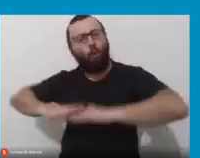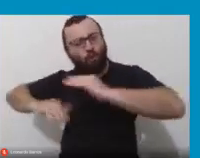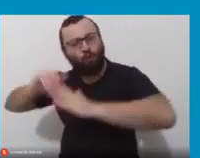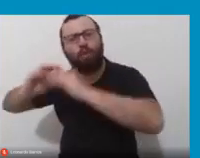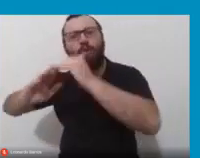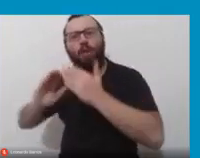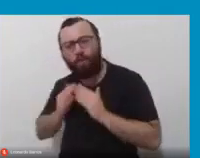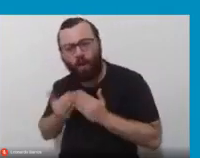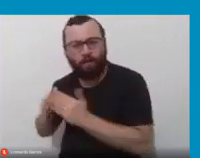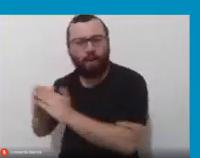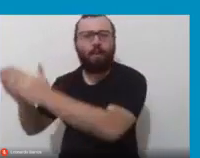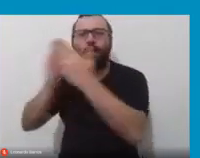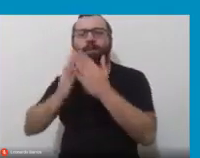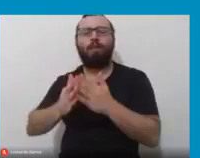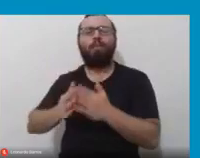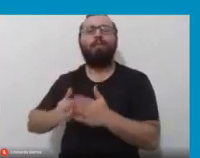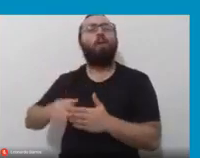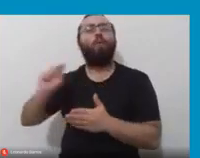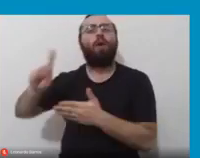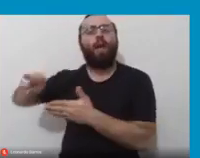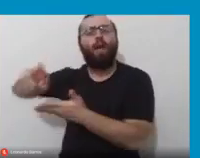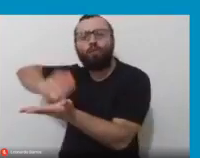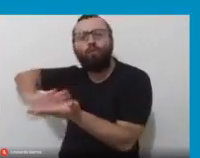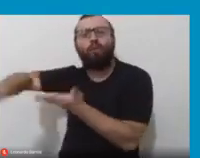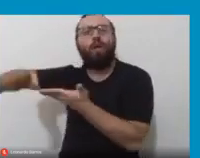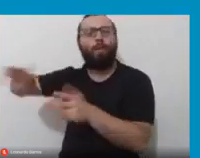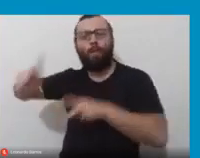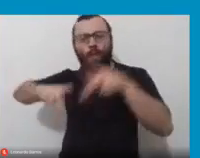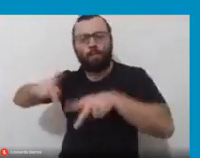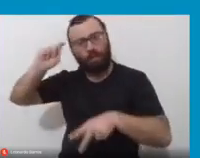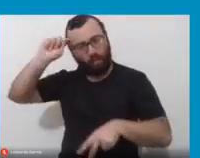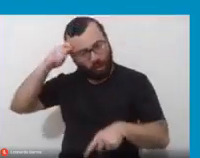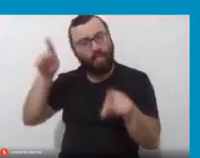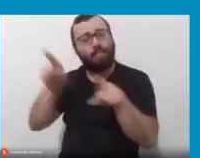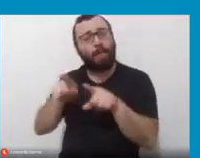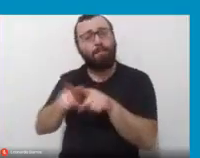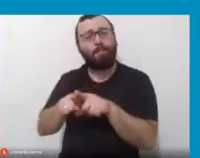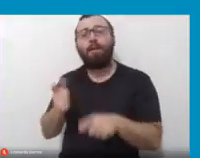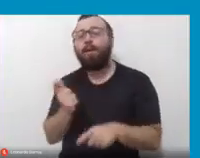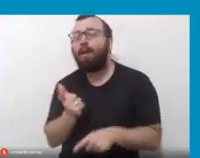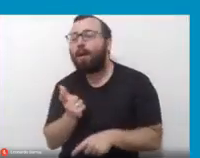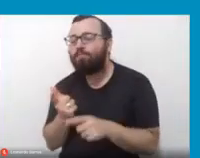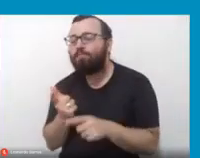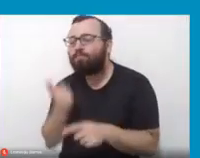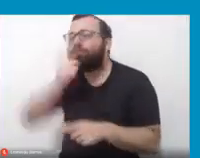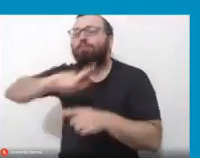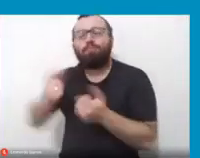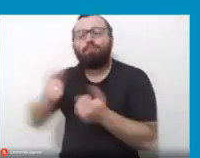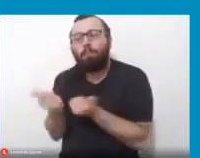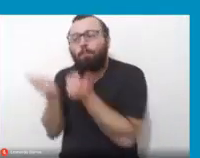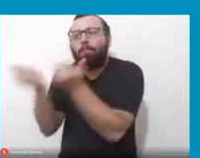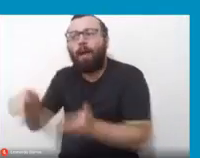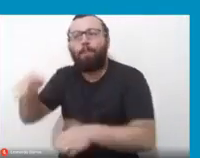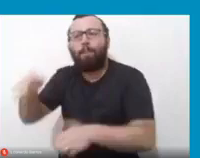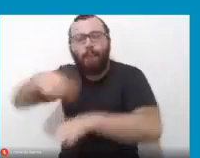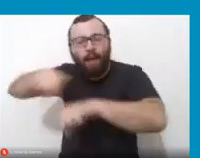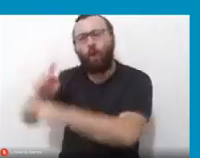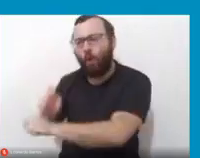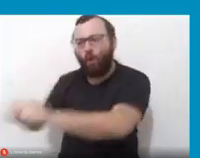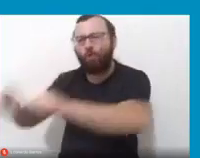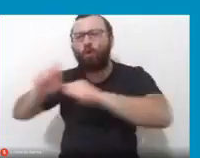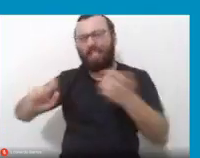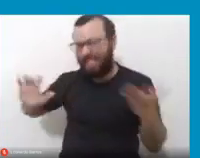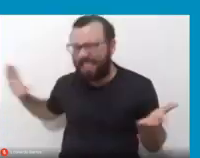favelas enquanto exclusão da população negra dos benefícios que ela mesma construiu para esse país, de controle e